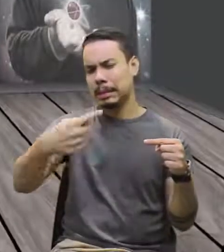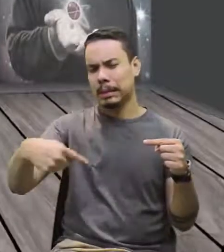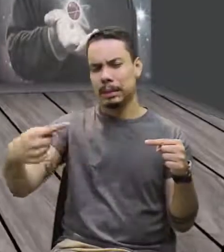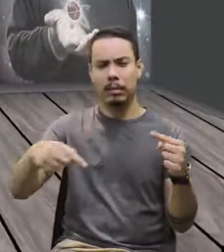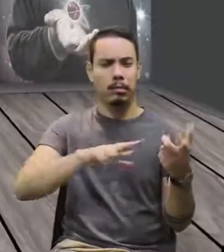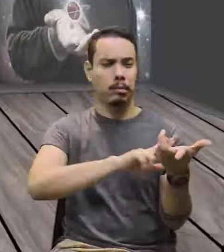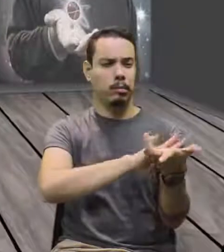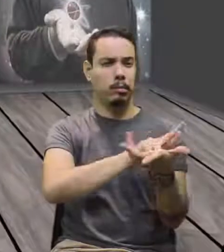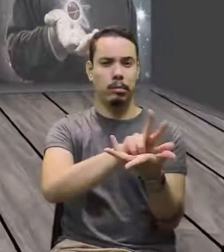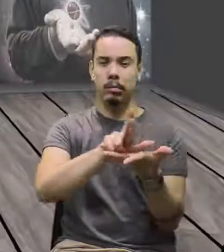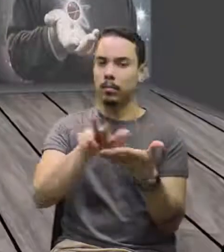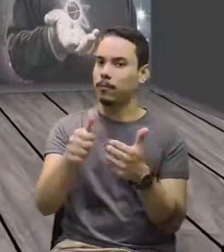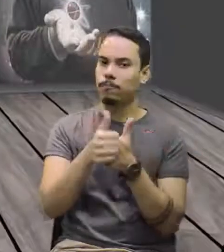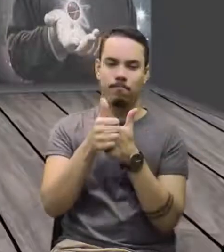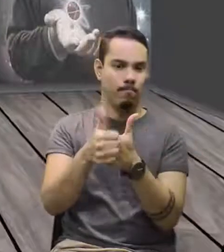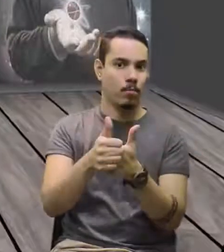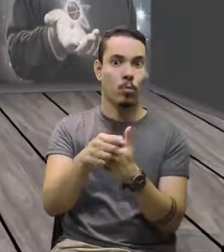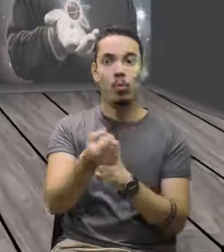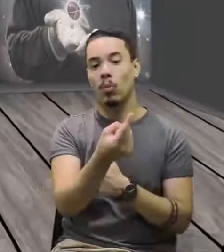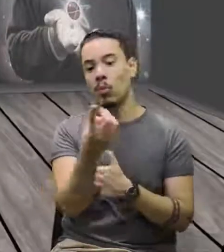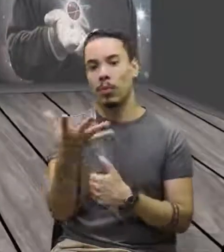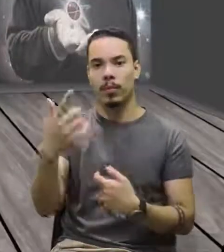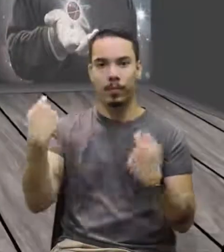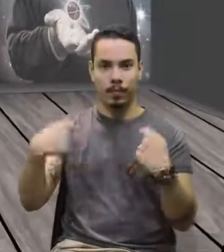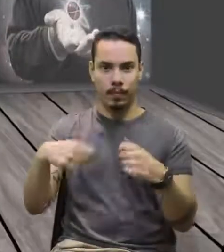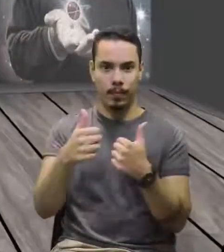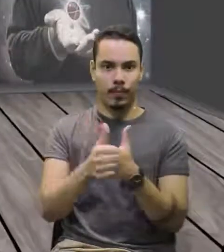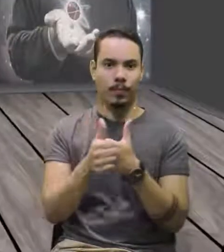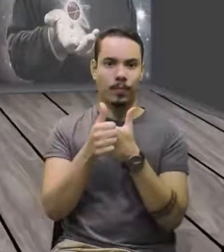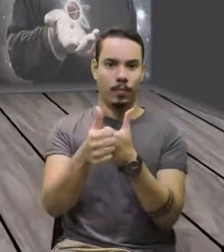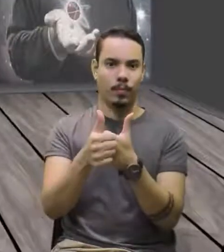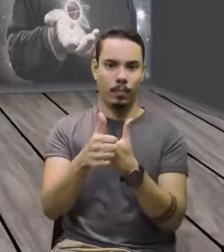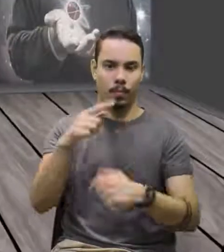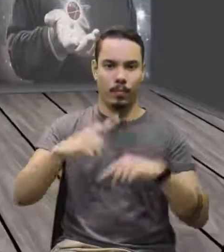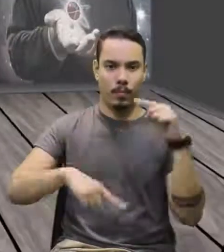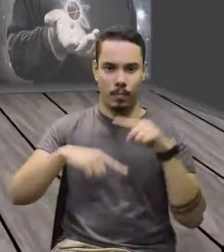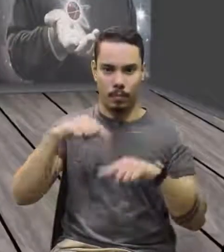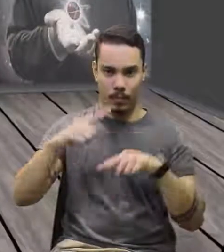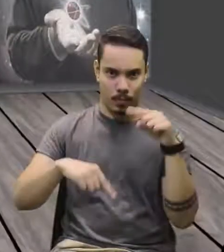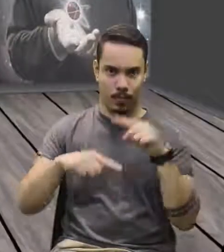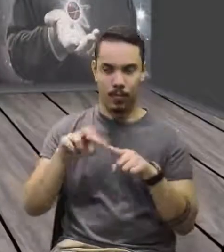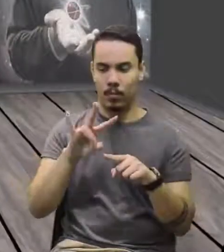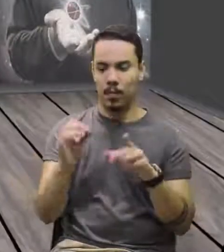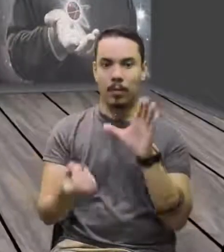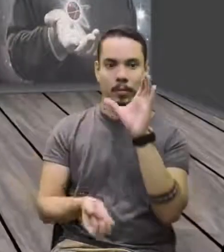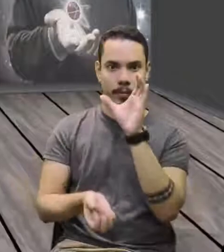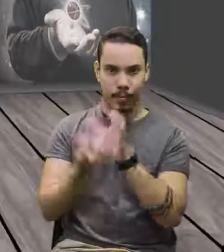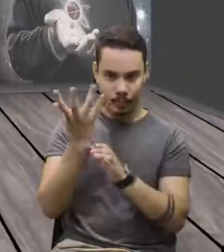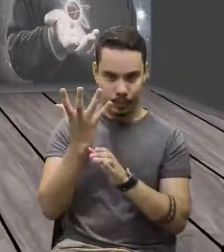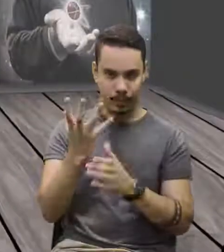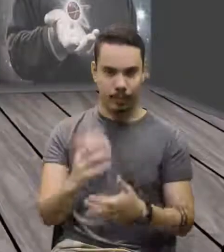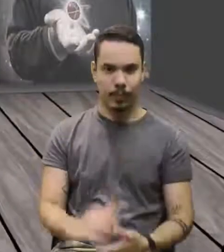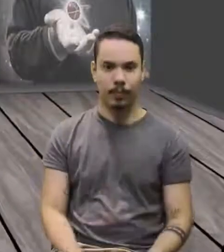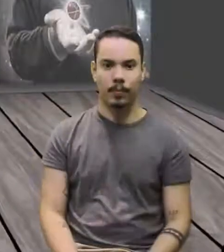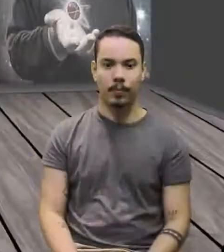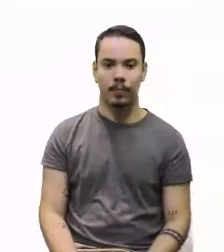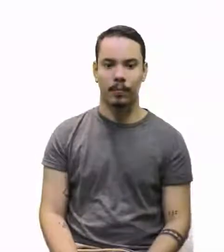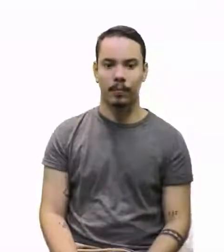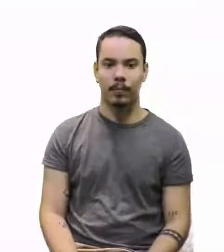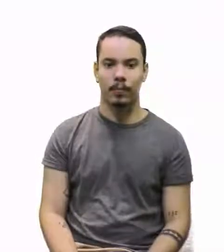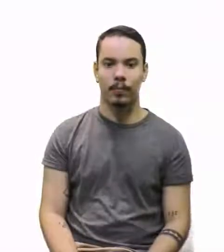1.000, 2.000, 2, 5. Quantos precisar, conforme for fabricado. Vamos lá, então?